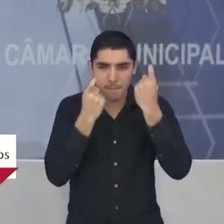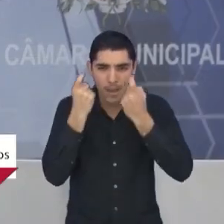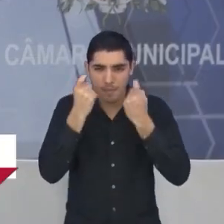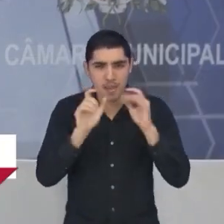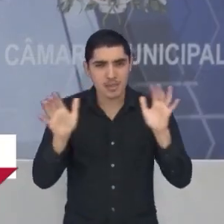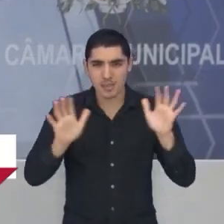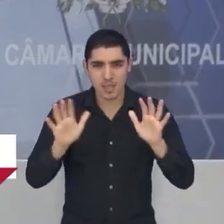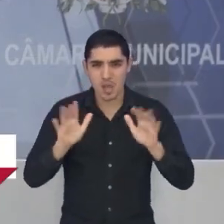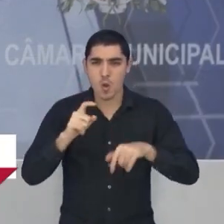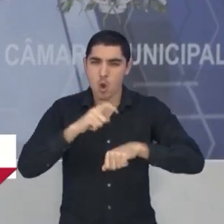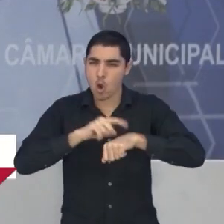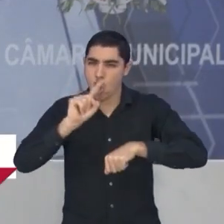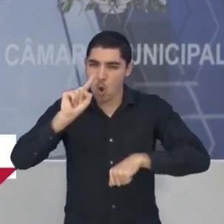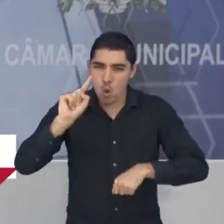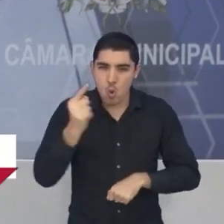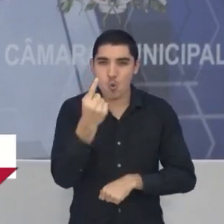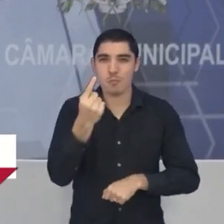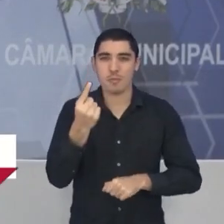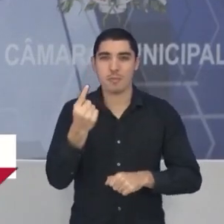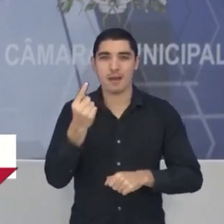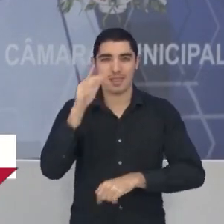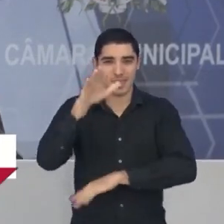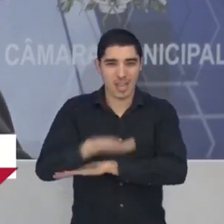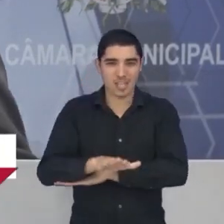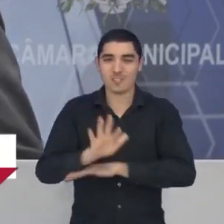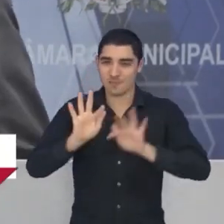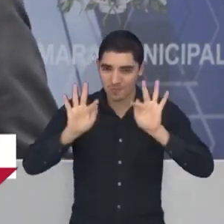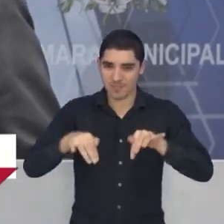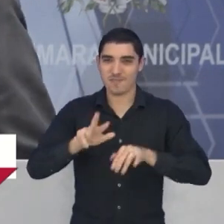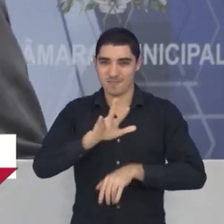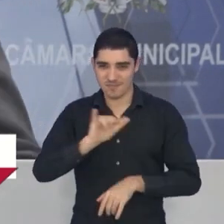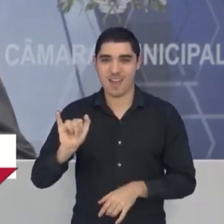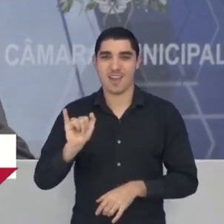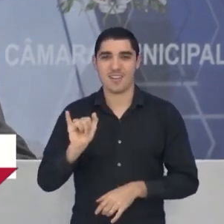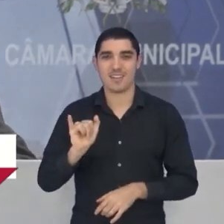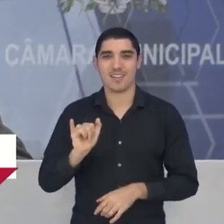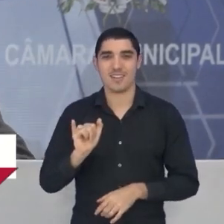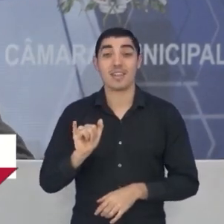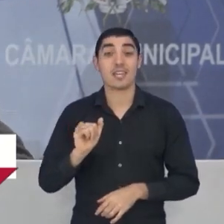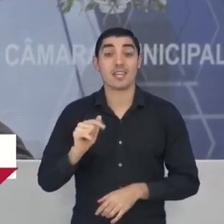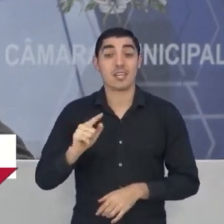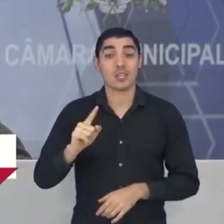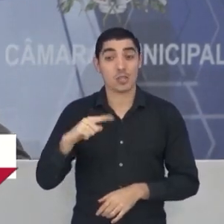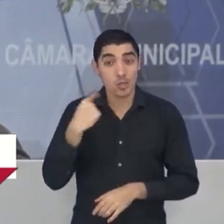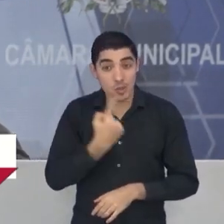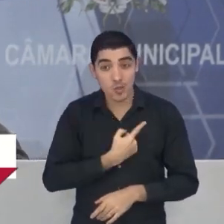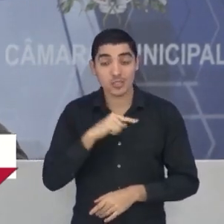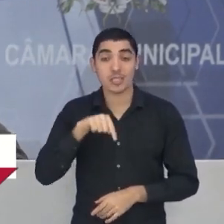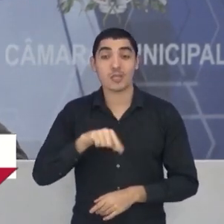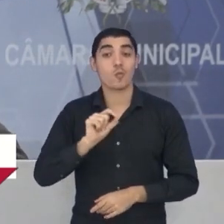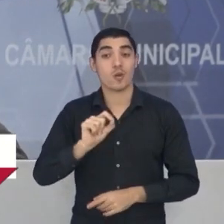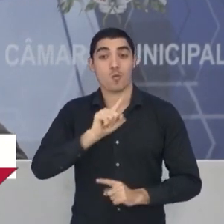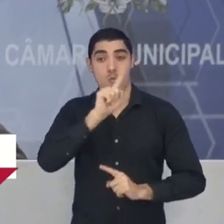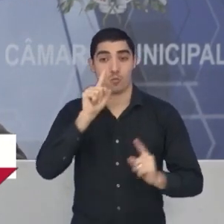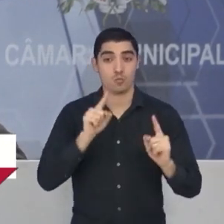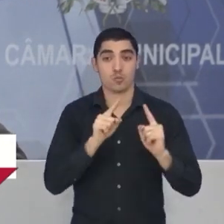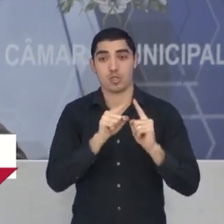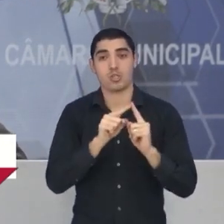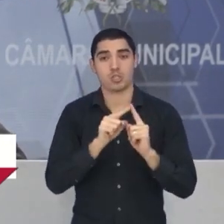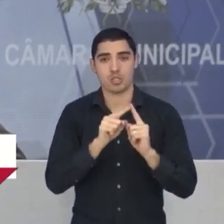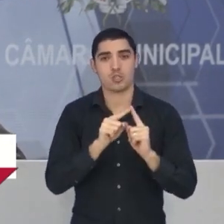13 horas nós vamos acabar e a nossa missão aqui o nosso desafio que vamos